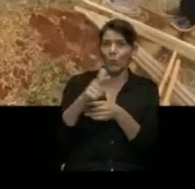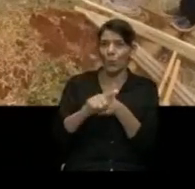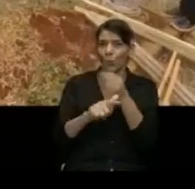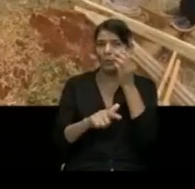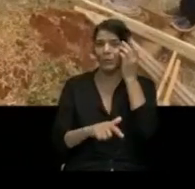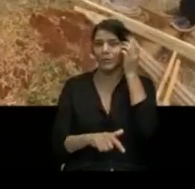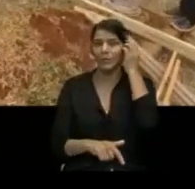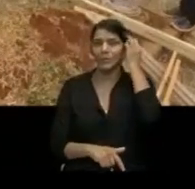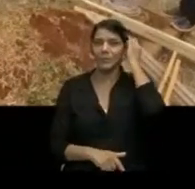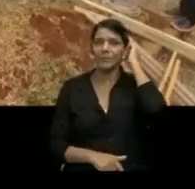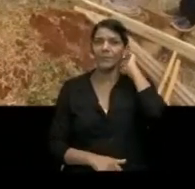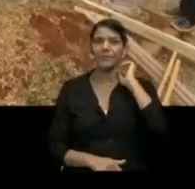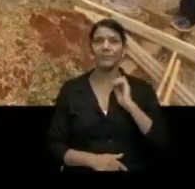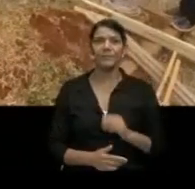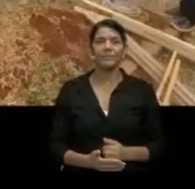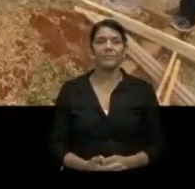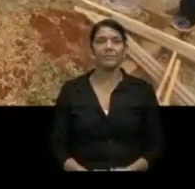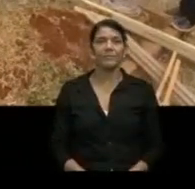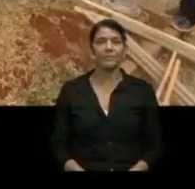Coloca mais um.